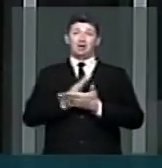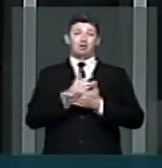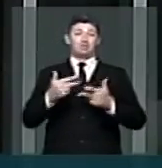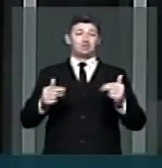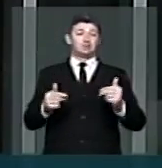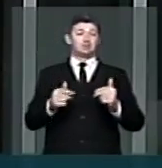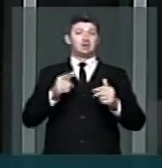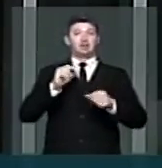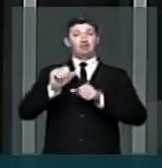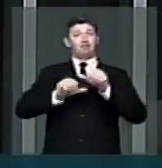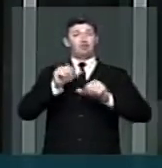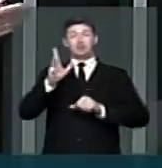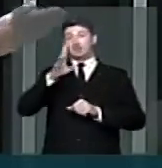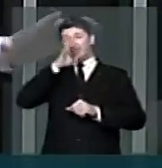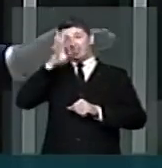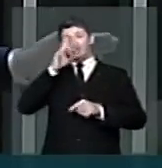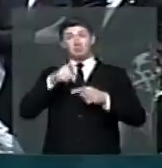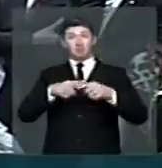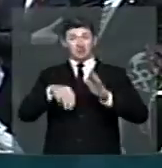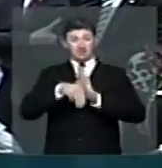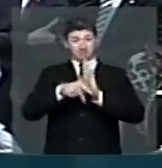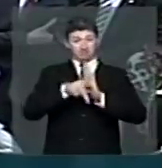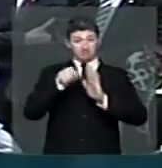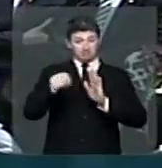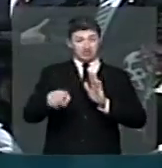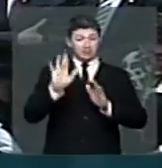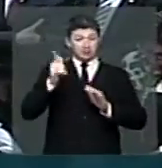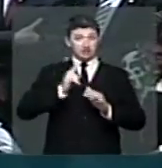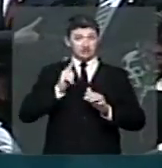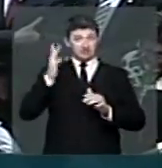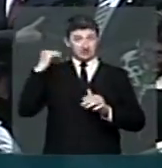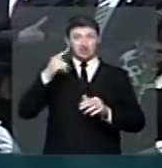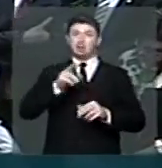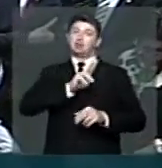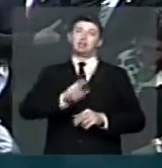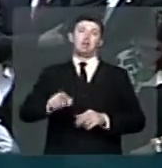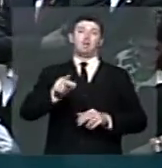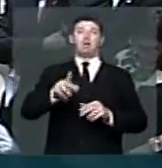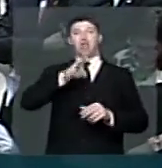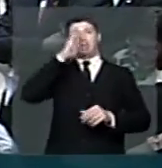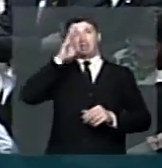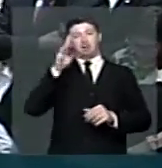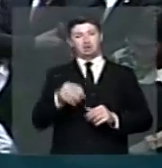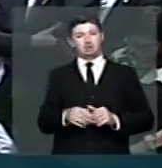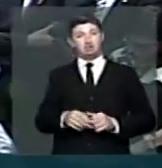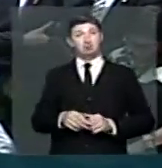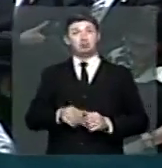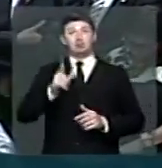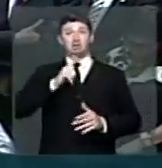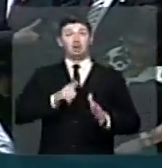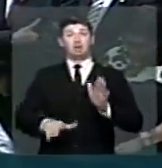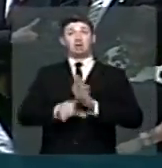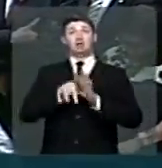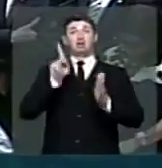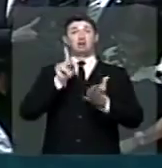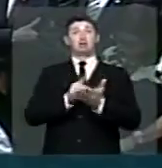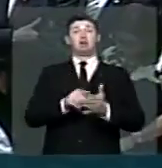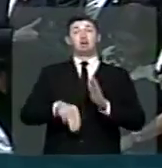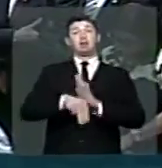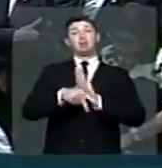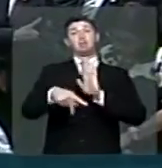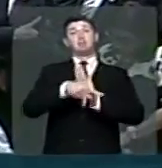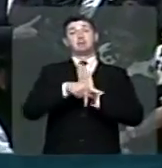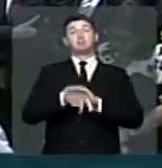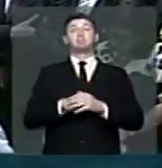que viraram escândalo, que essa medida provisória tivesse em vigor não teria sido escândalo. Está legitimada por essa medida